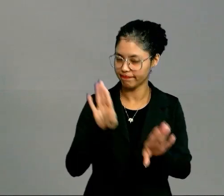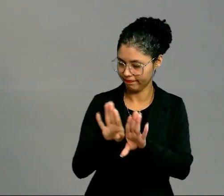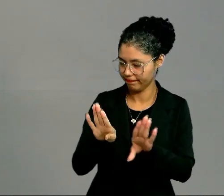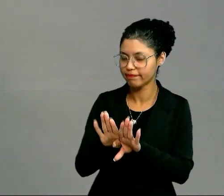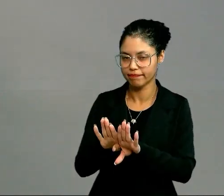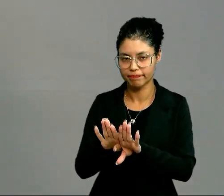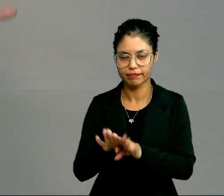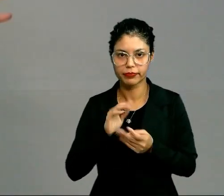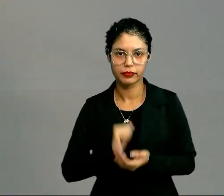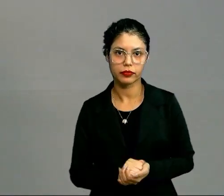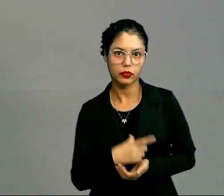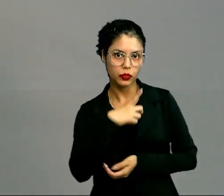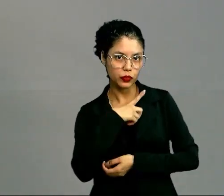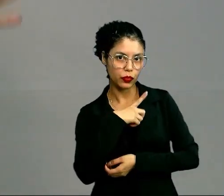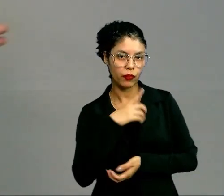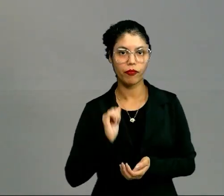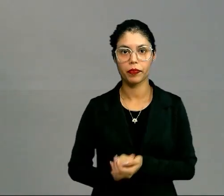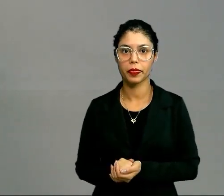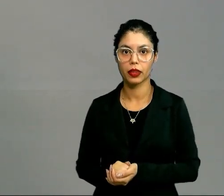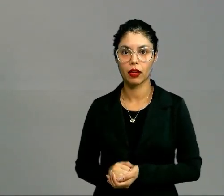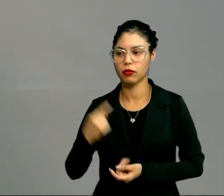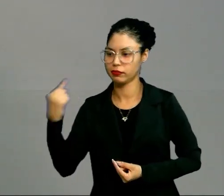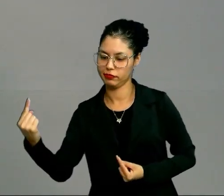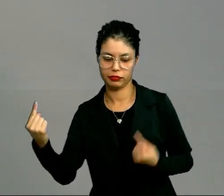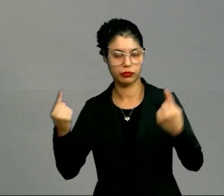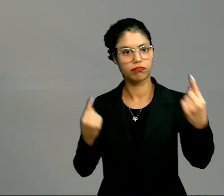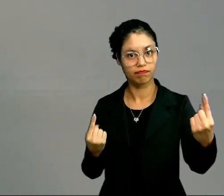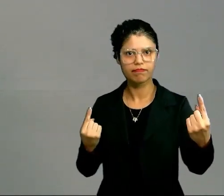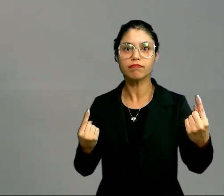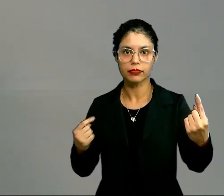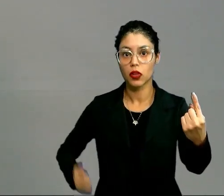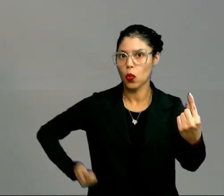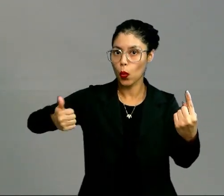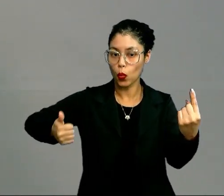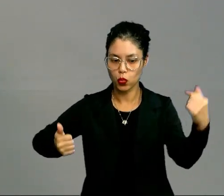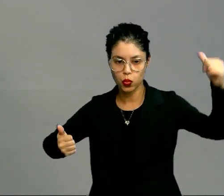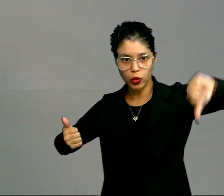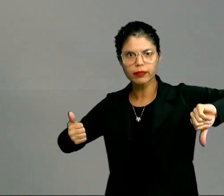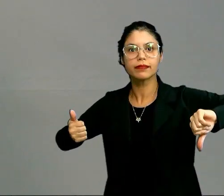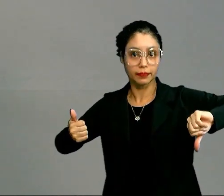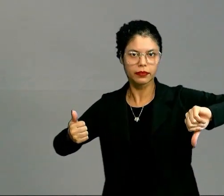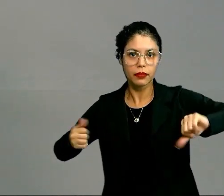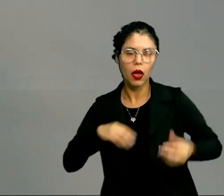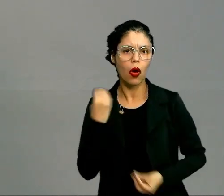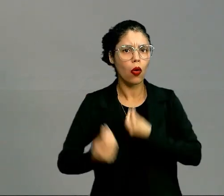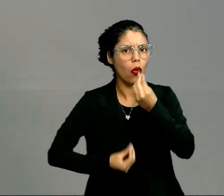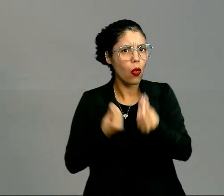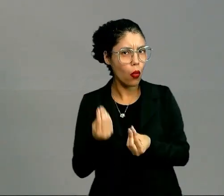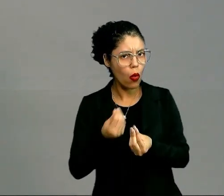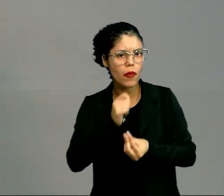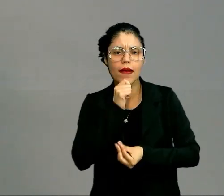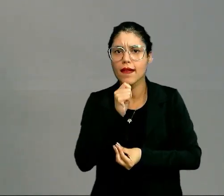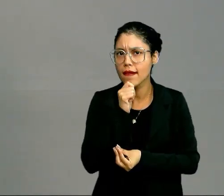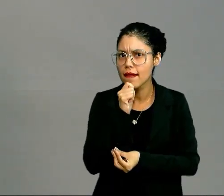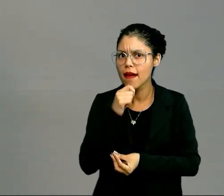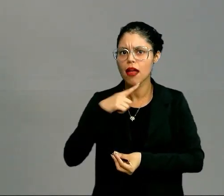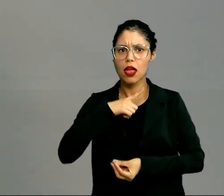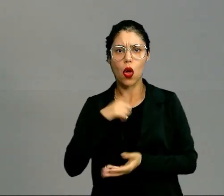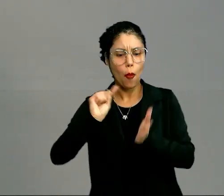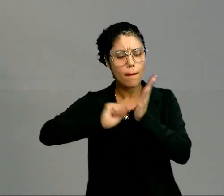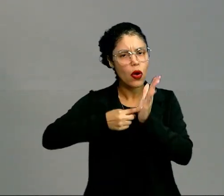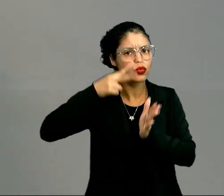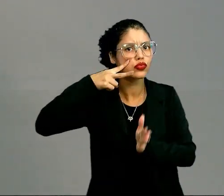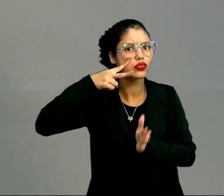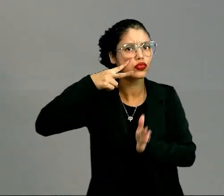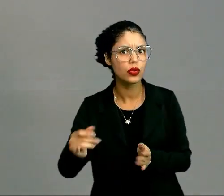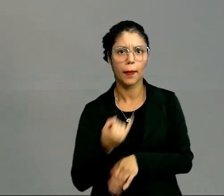necessárias. Então eu tenho alguém que é contra e alguém que é a favor. E aí como é que eu convenço essa pessoa de que o meu ponto de